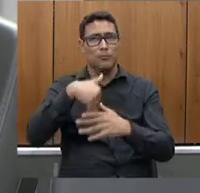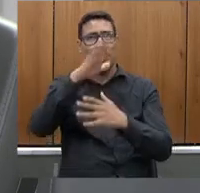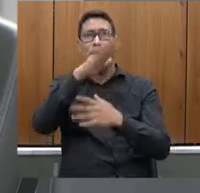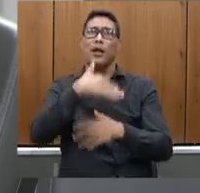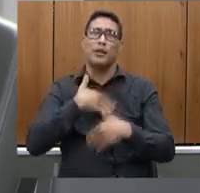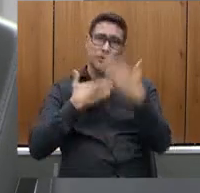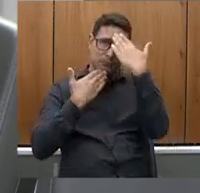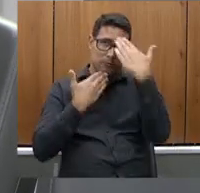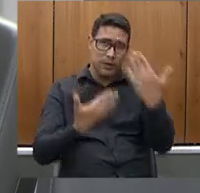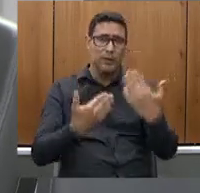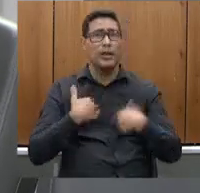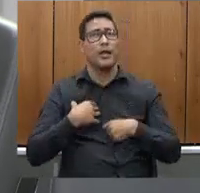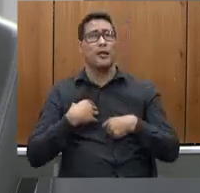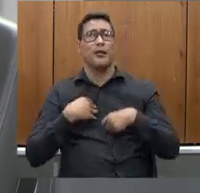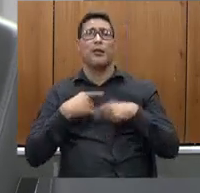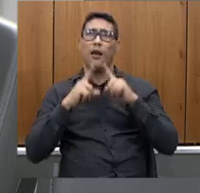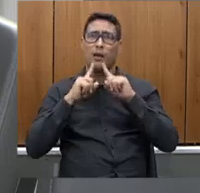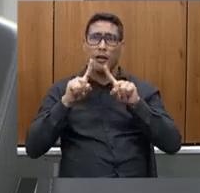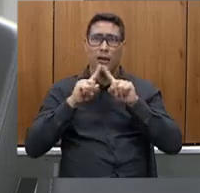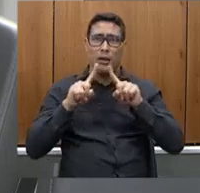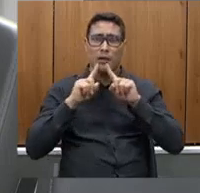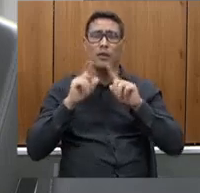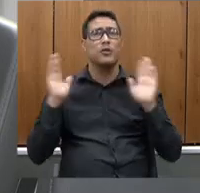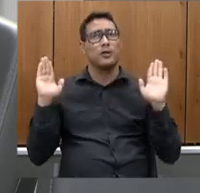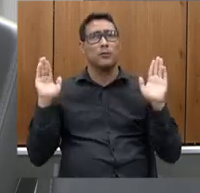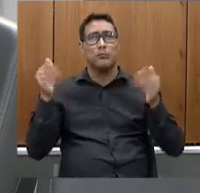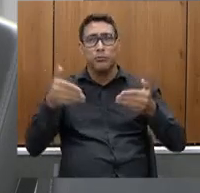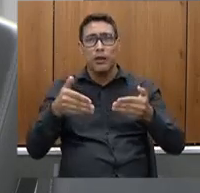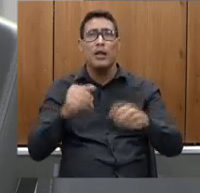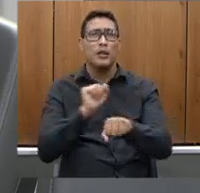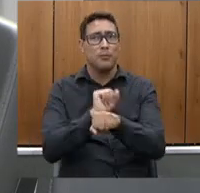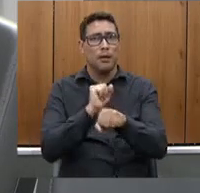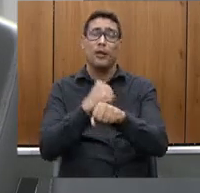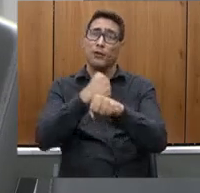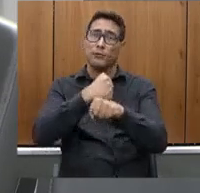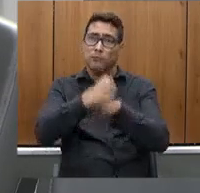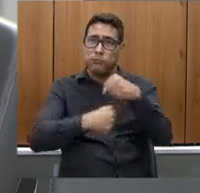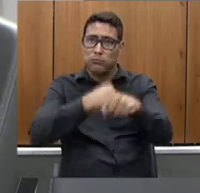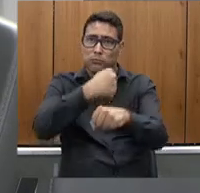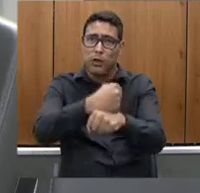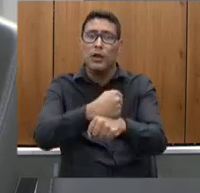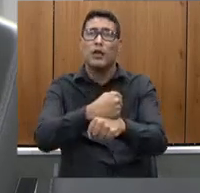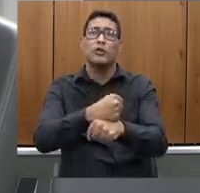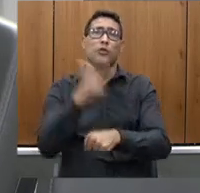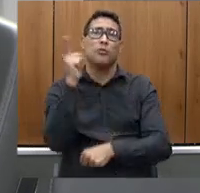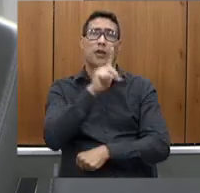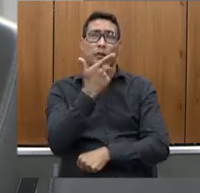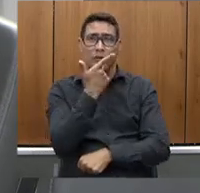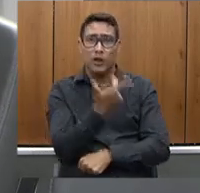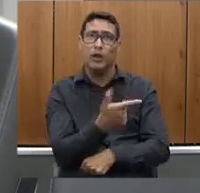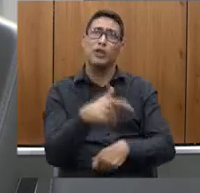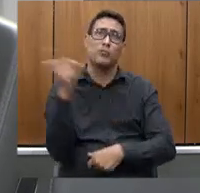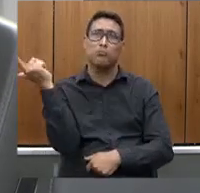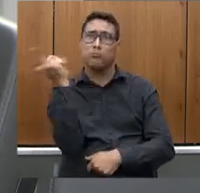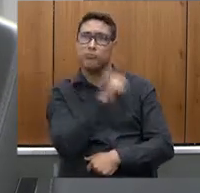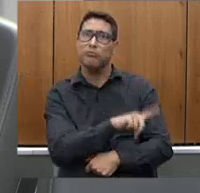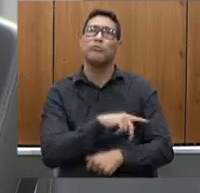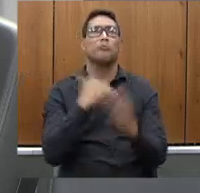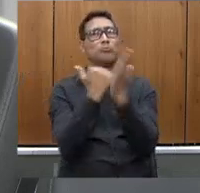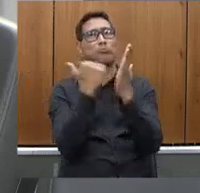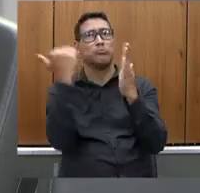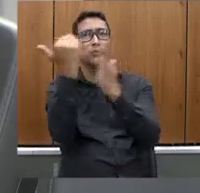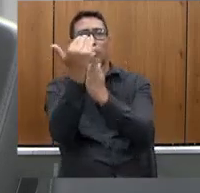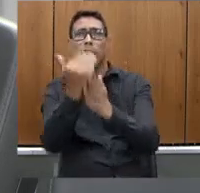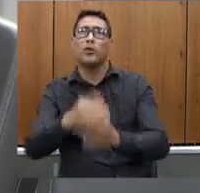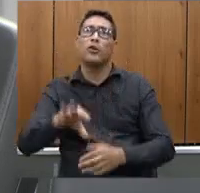crítica o direcionamento e eu espero que no próximo ano a gente consiga falar para o senhor nós conseguimos avançar lá no recurso do